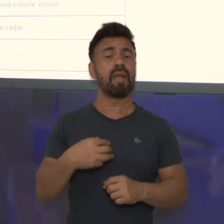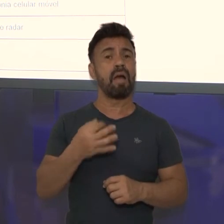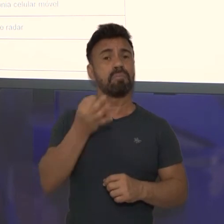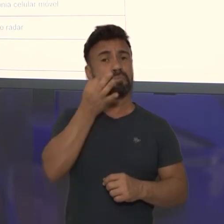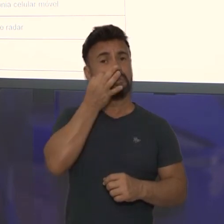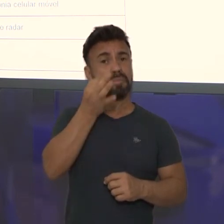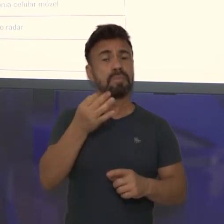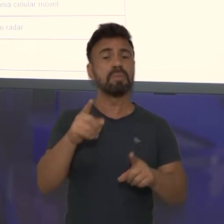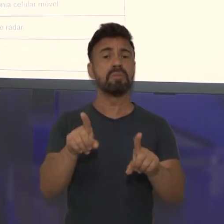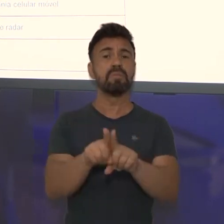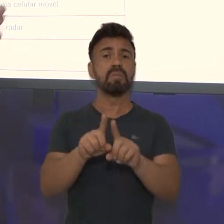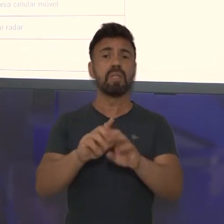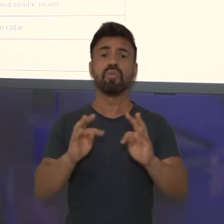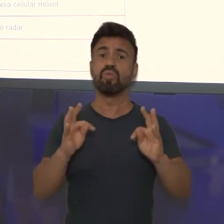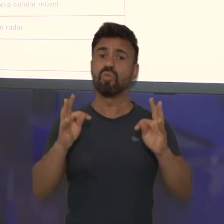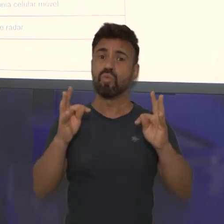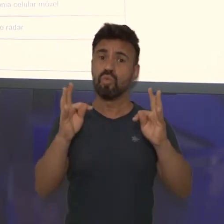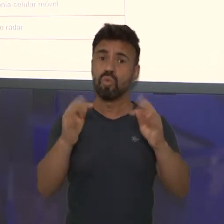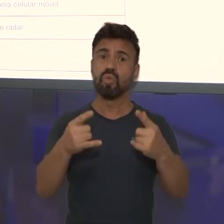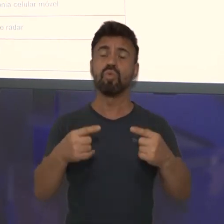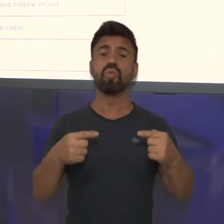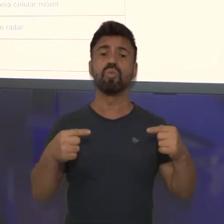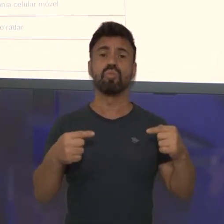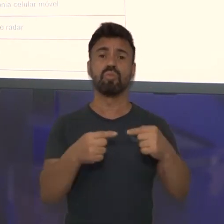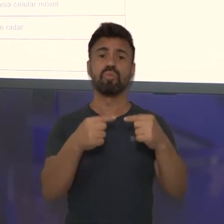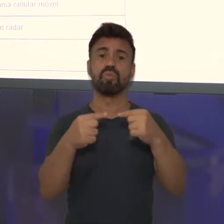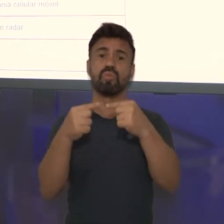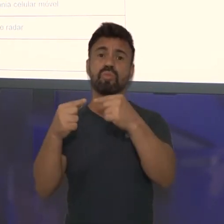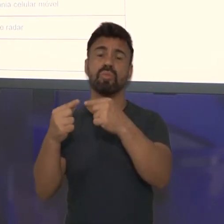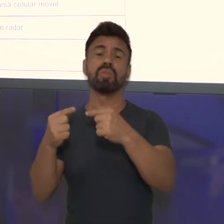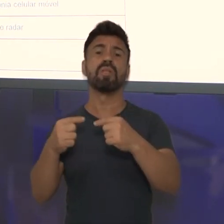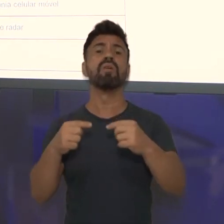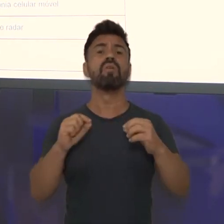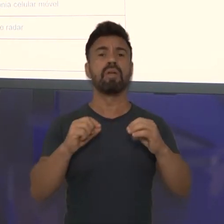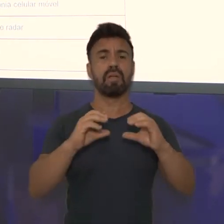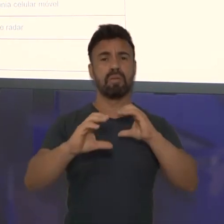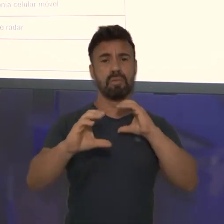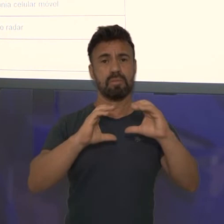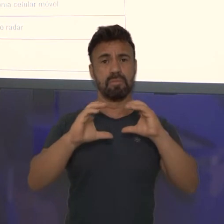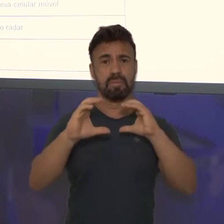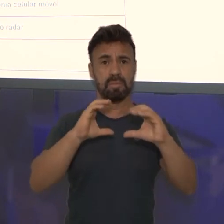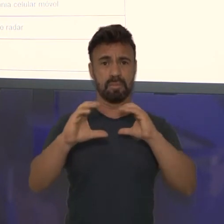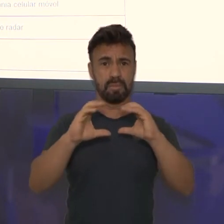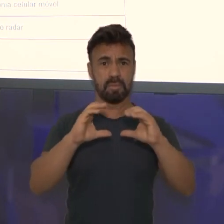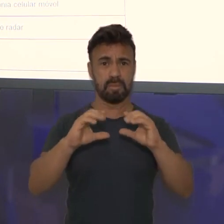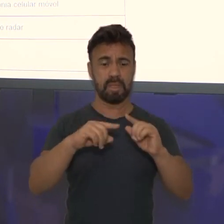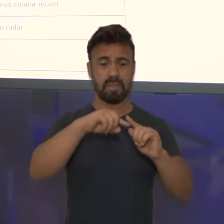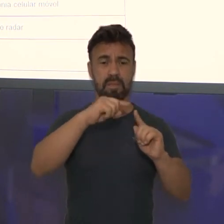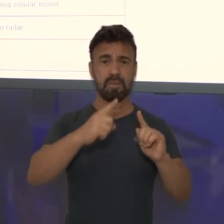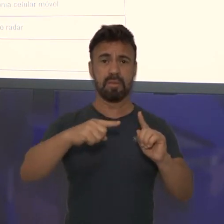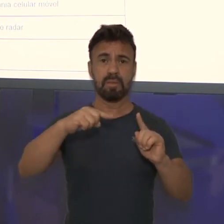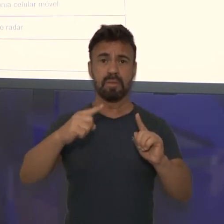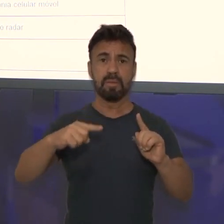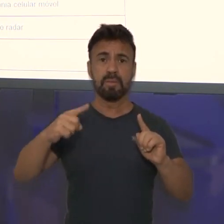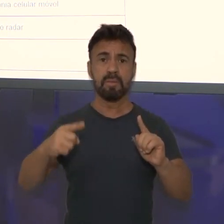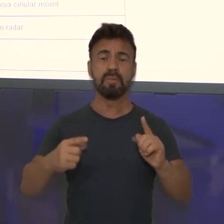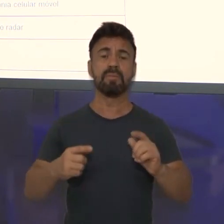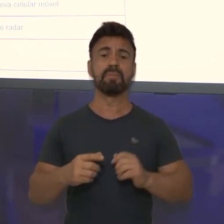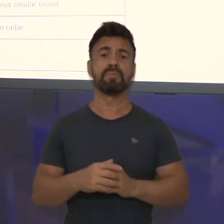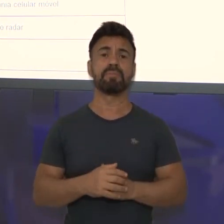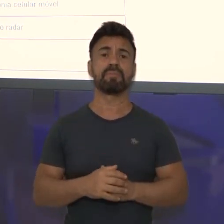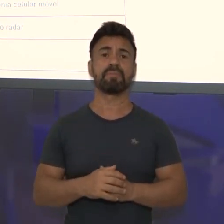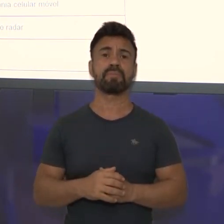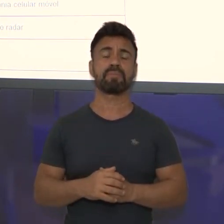situação, porque tudo isso aqui está ligado ao processo de comunicação. Então essas ondas eletromagnéticas de